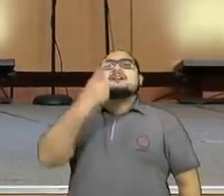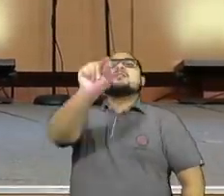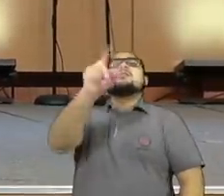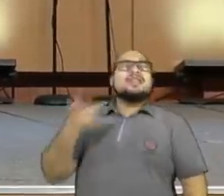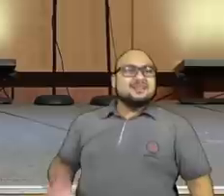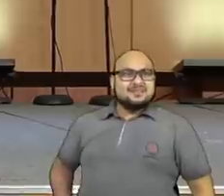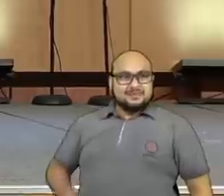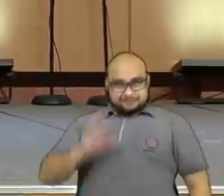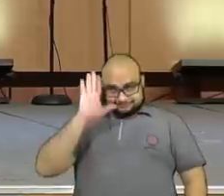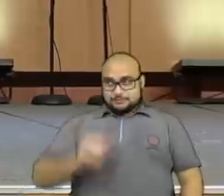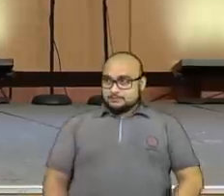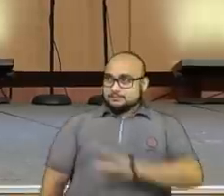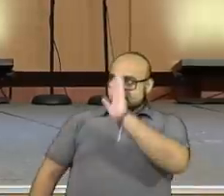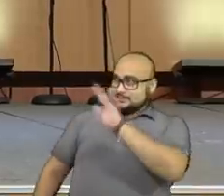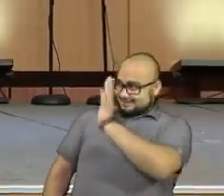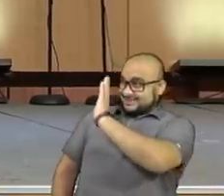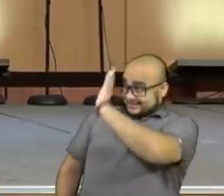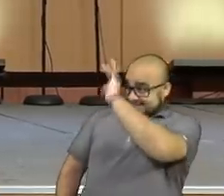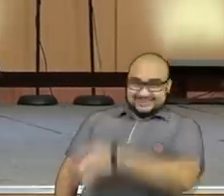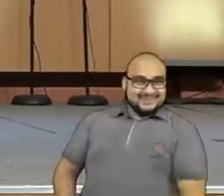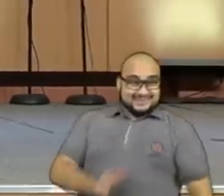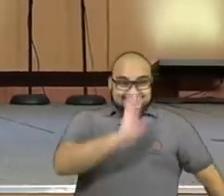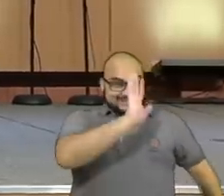irmão, passou, irmão.